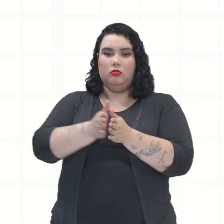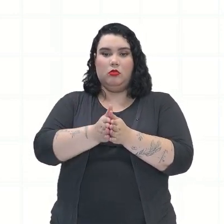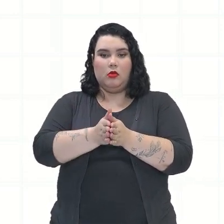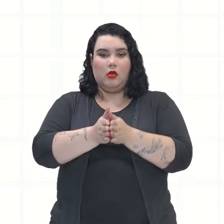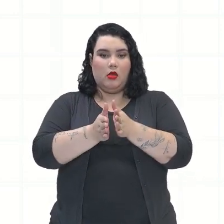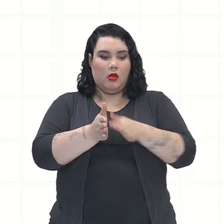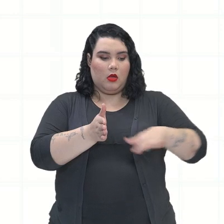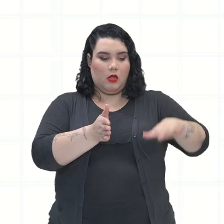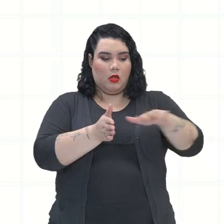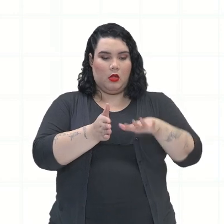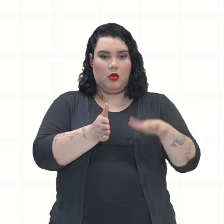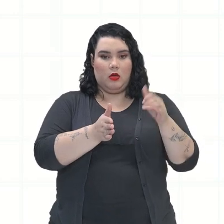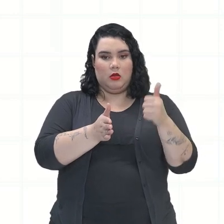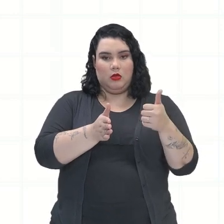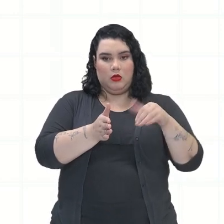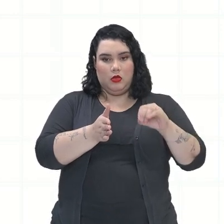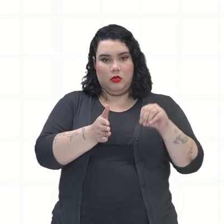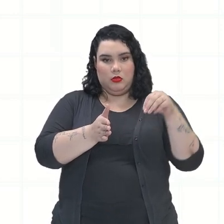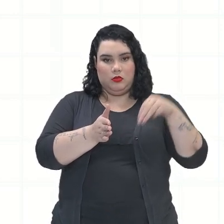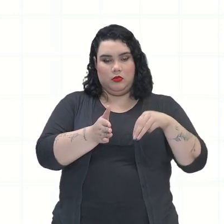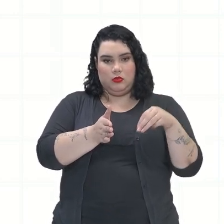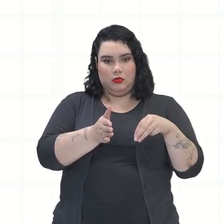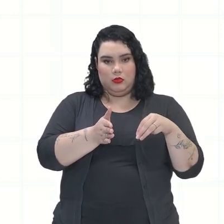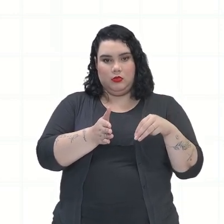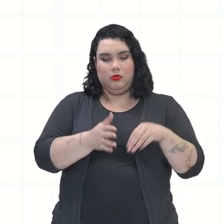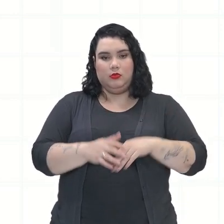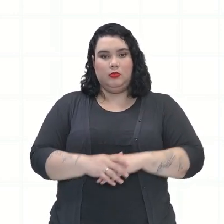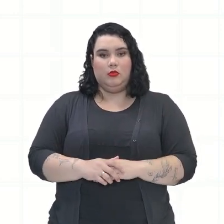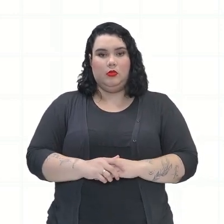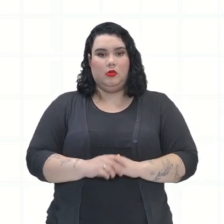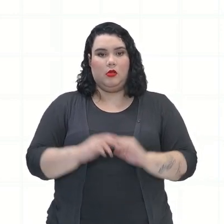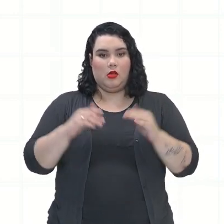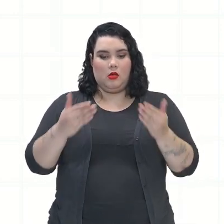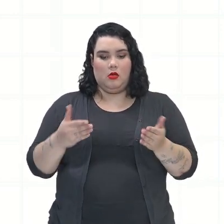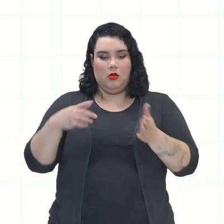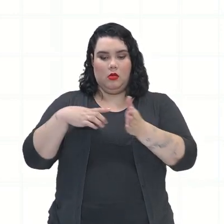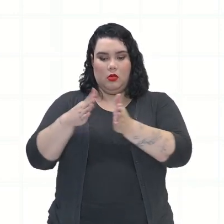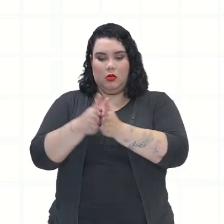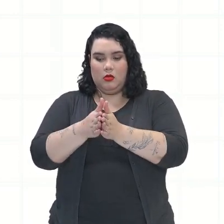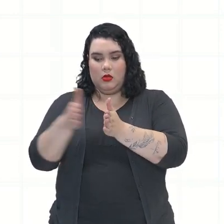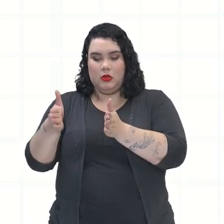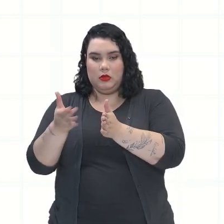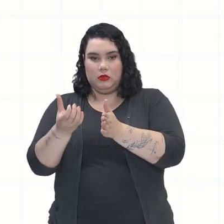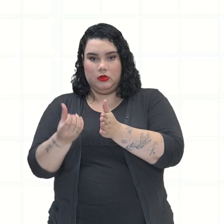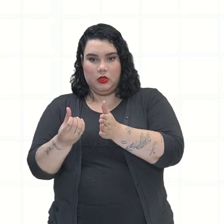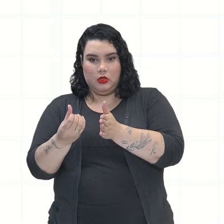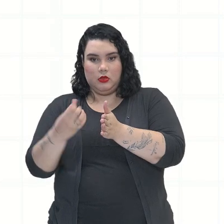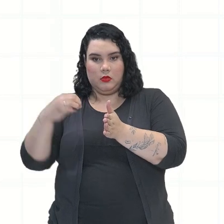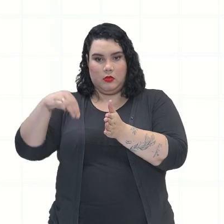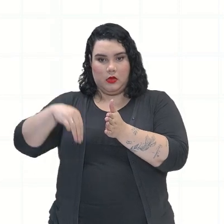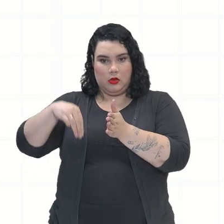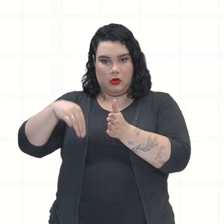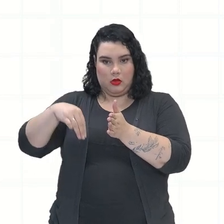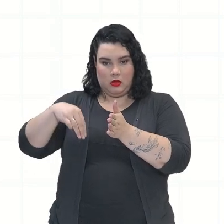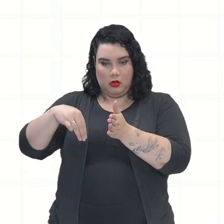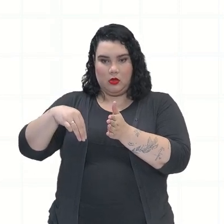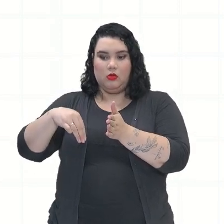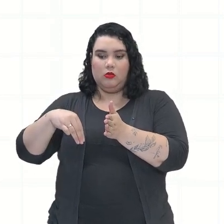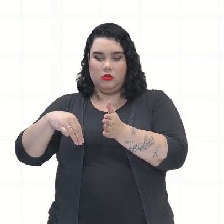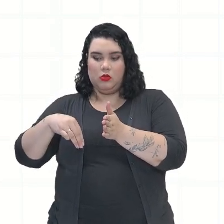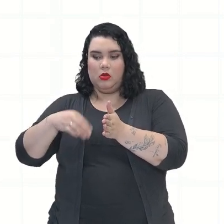6 metros aqui para a área de ataque e 4 metros para a área